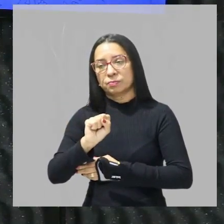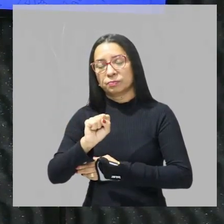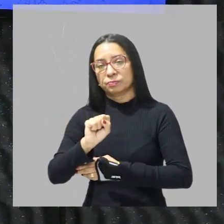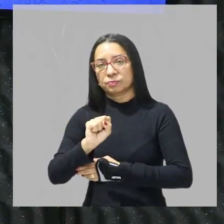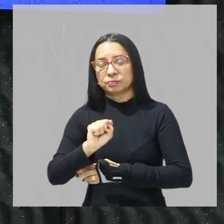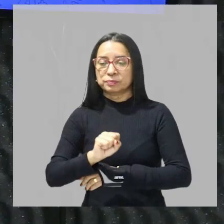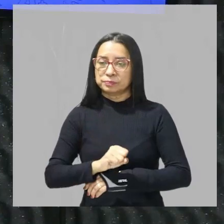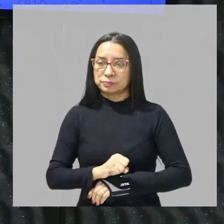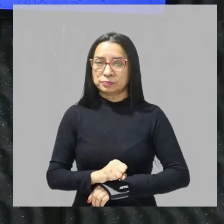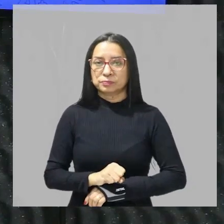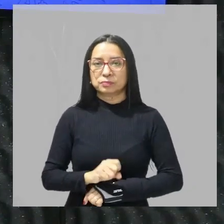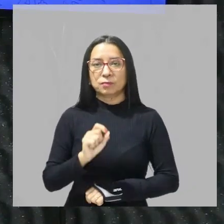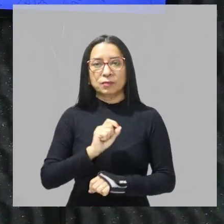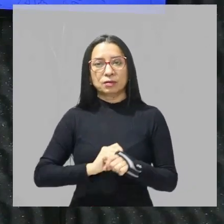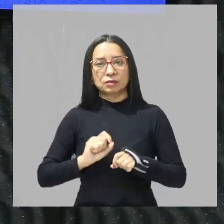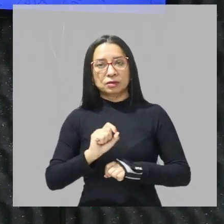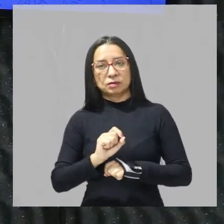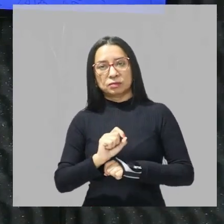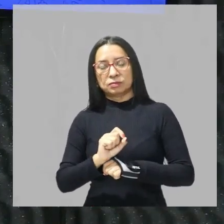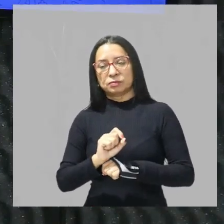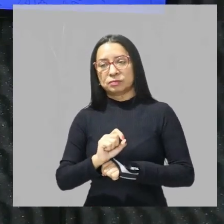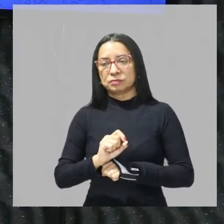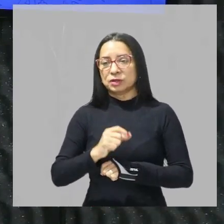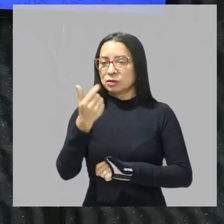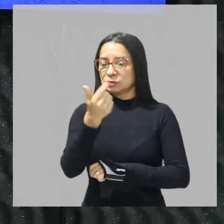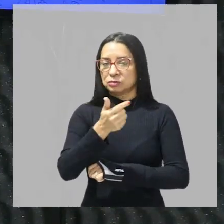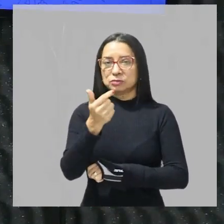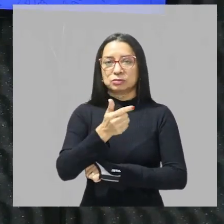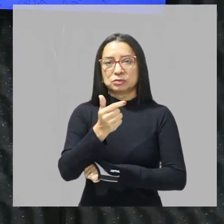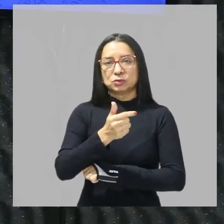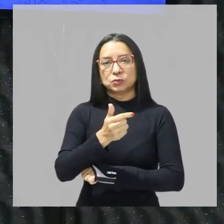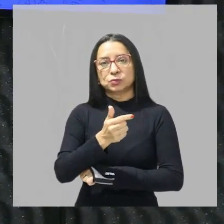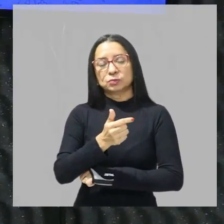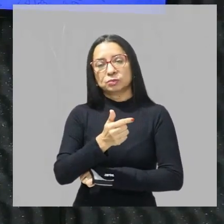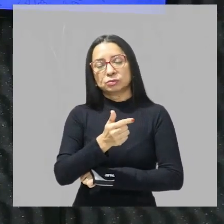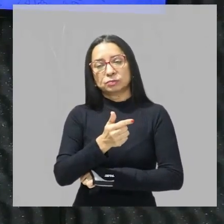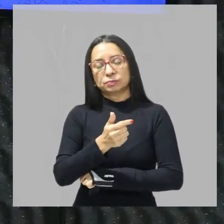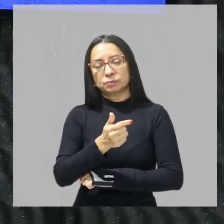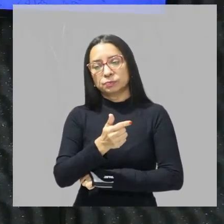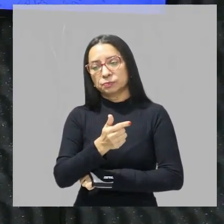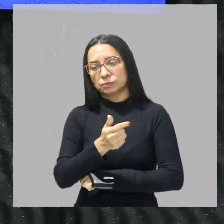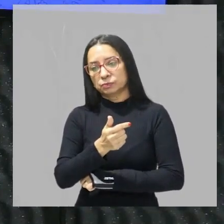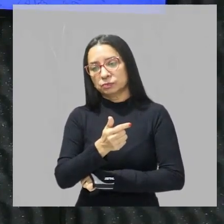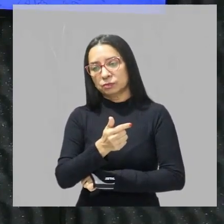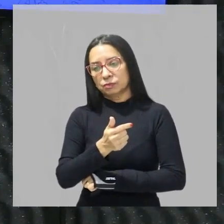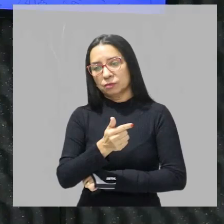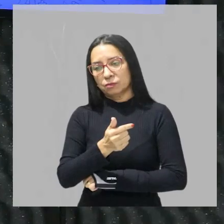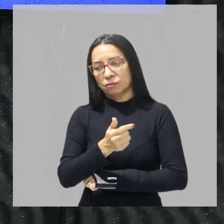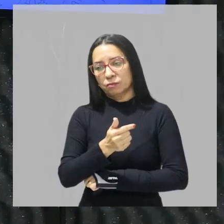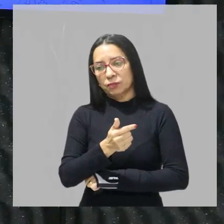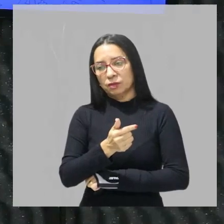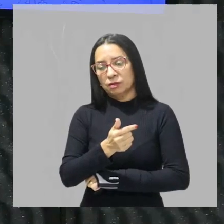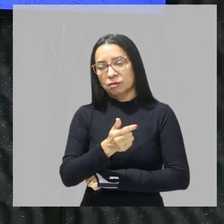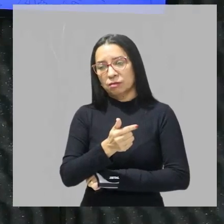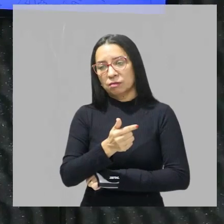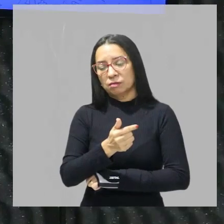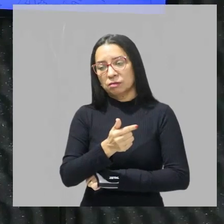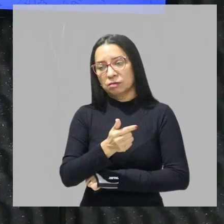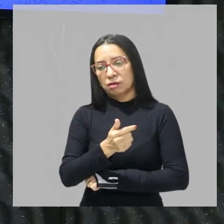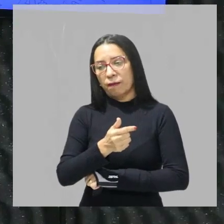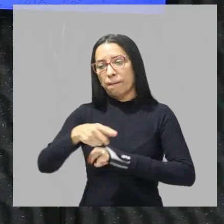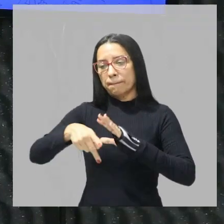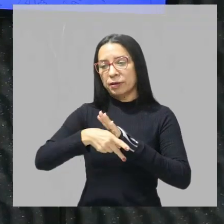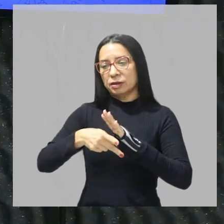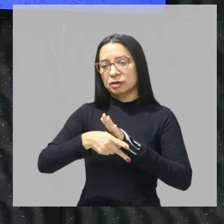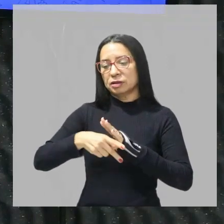de primeira ordem, eles fazem parte do segundo nível trófico. O consumidor secundário